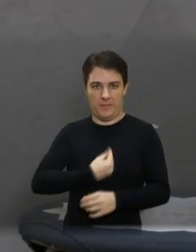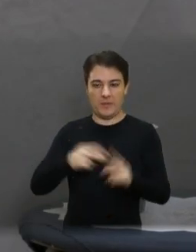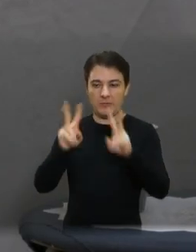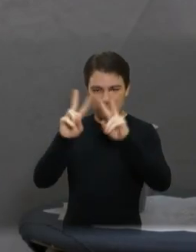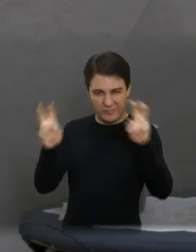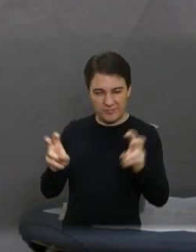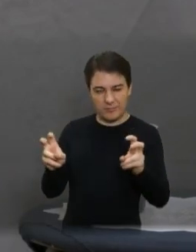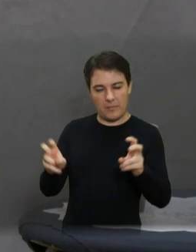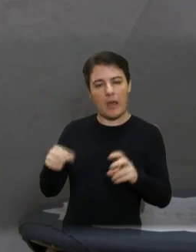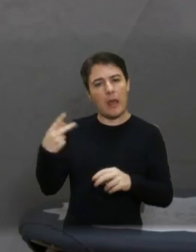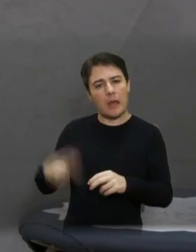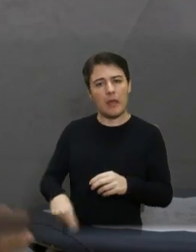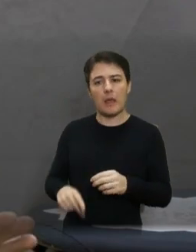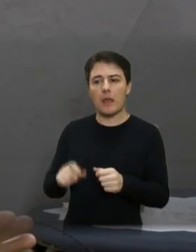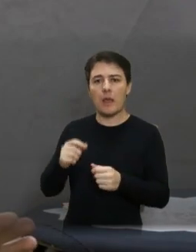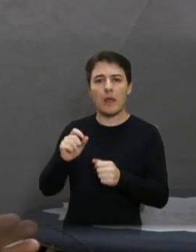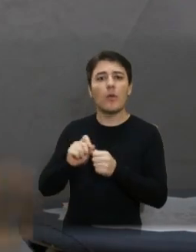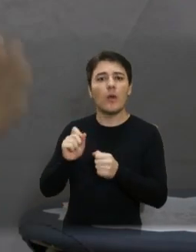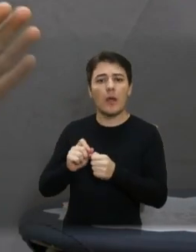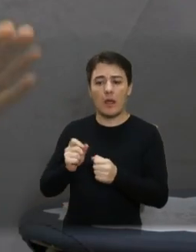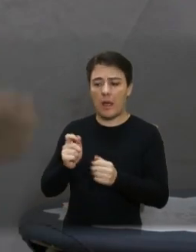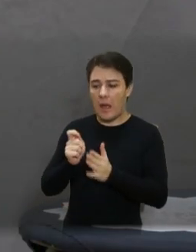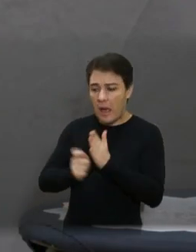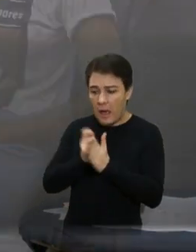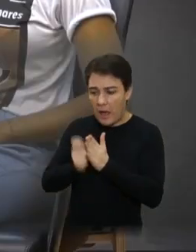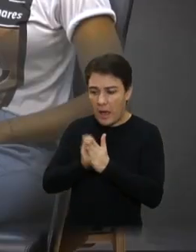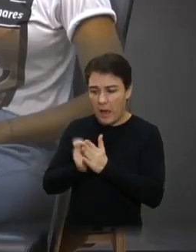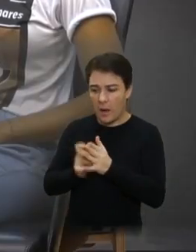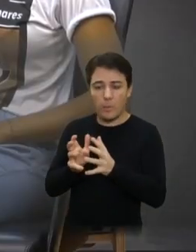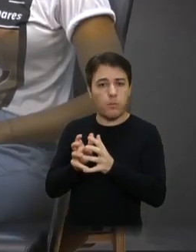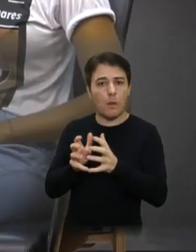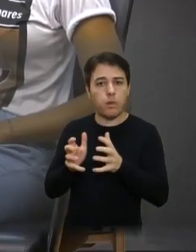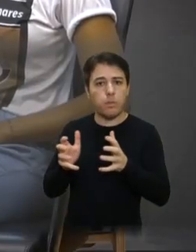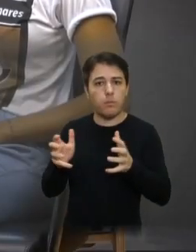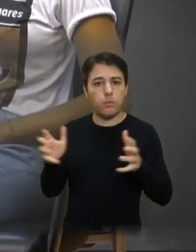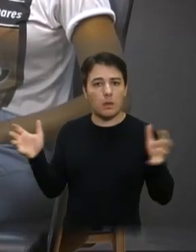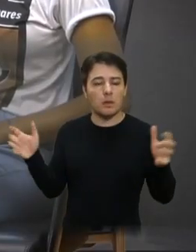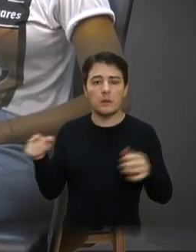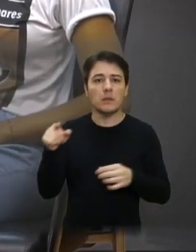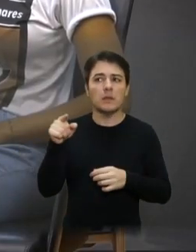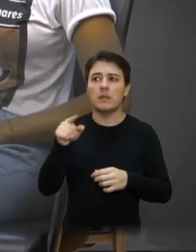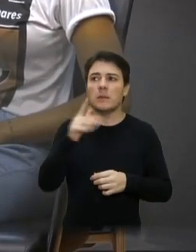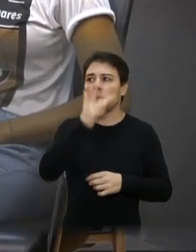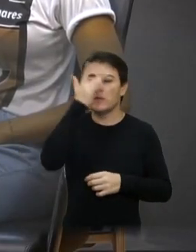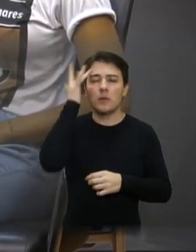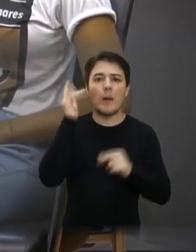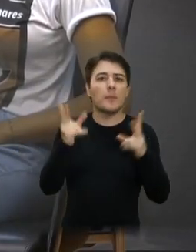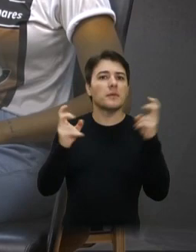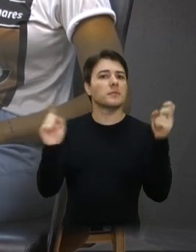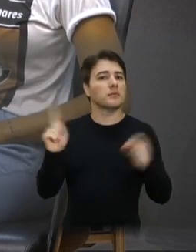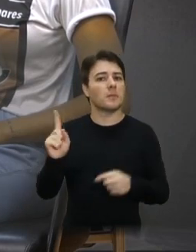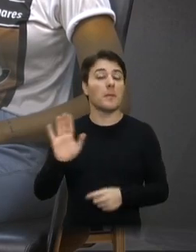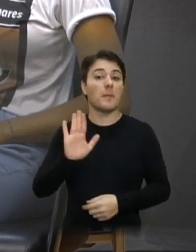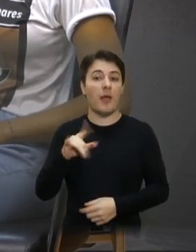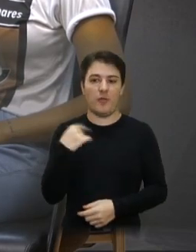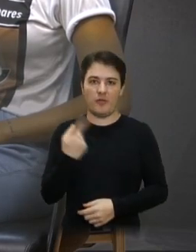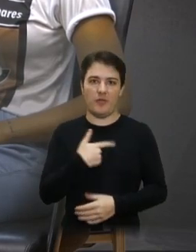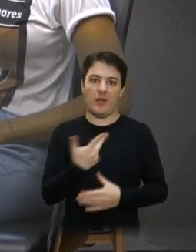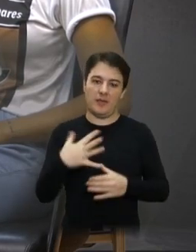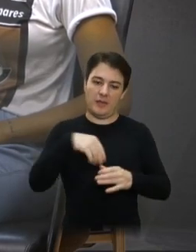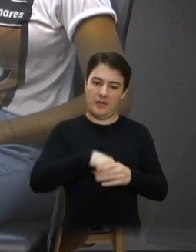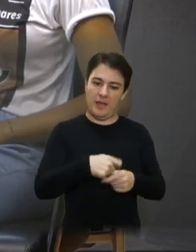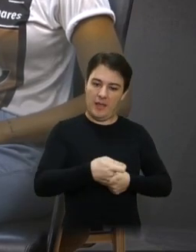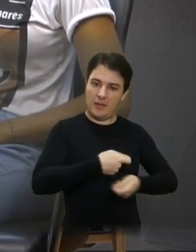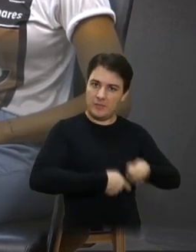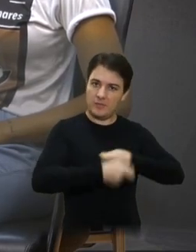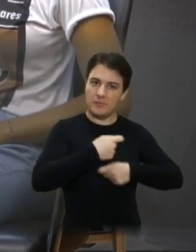legal está acontecendo em Araraquara cidade está crescendo muito Muitas pessoas não conseguem Observar isso nós por estarmos dentro da